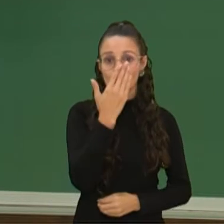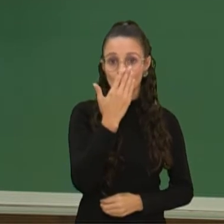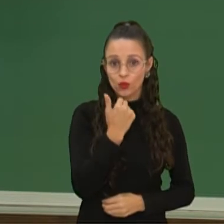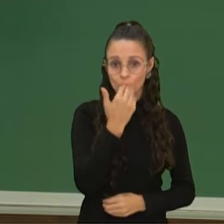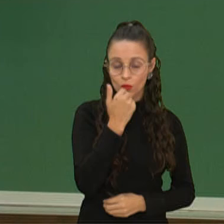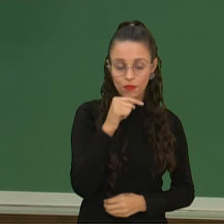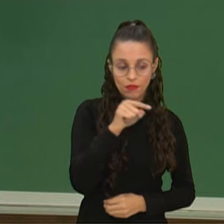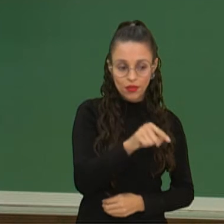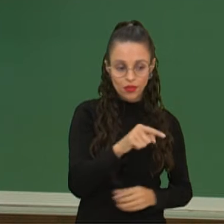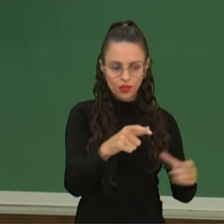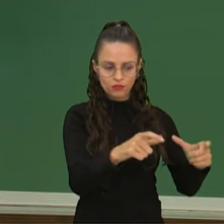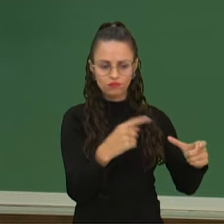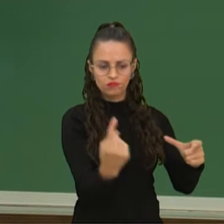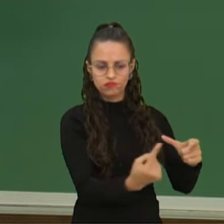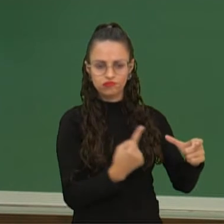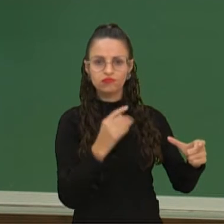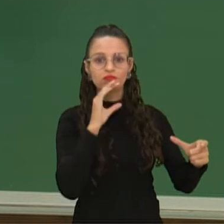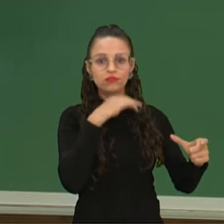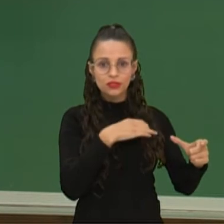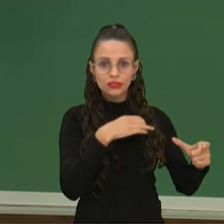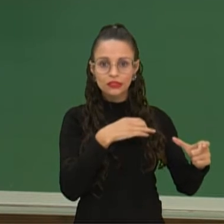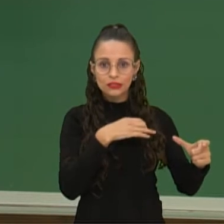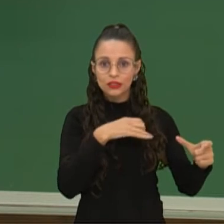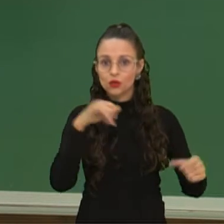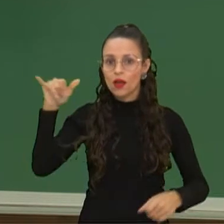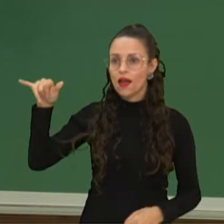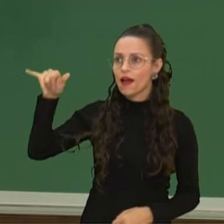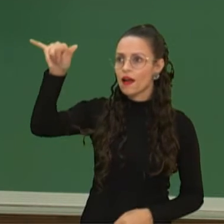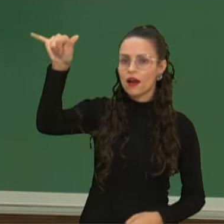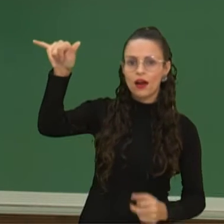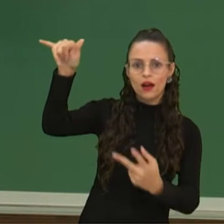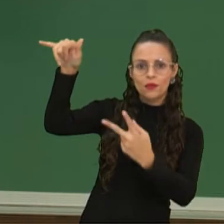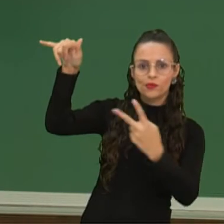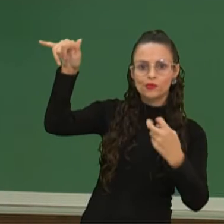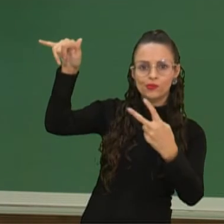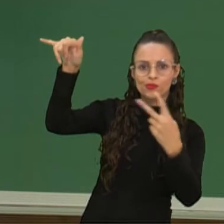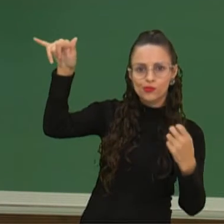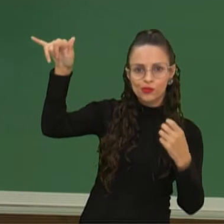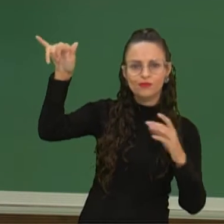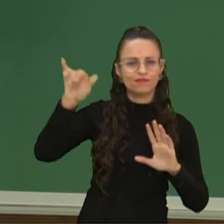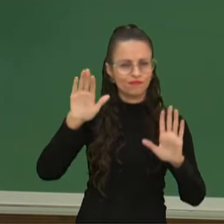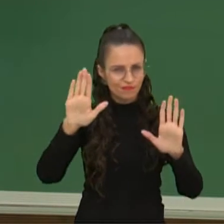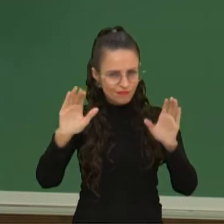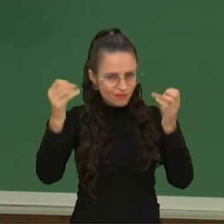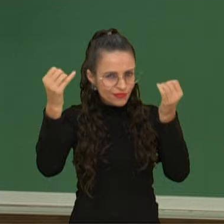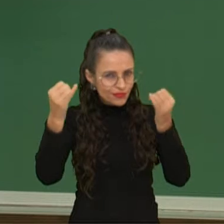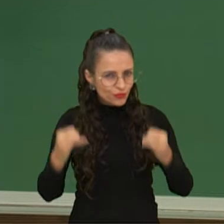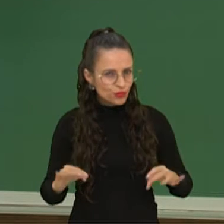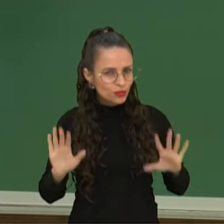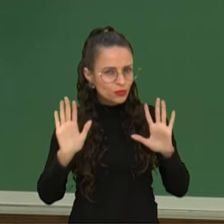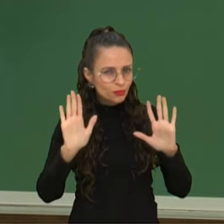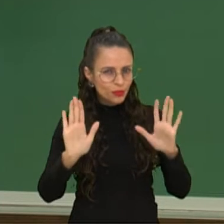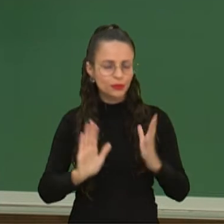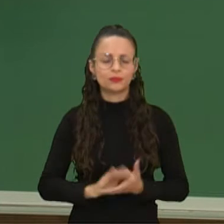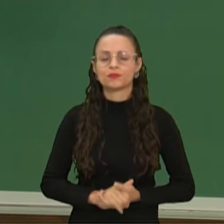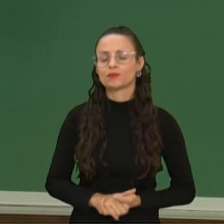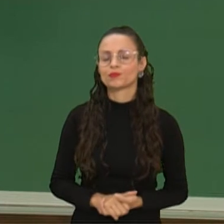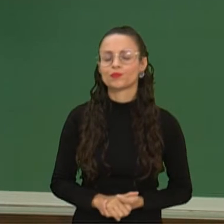era aquecida por um, a aeronave poderia ser detectada. Já eu vou falar sobre o que isso se trata, tá